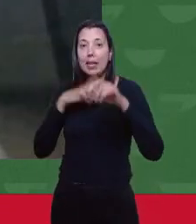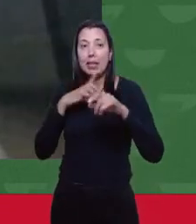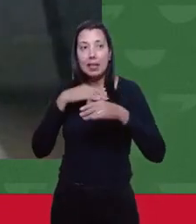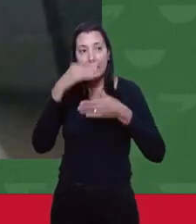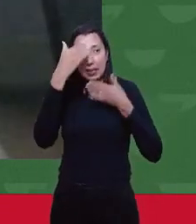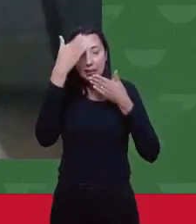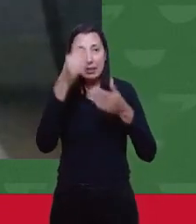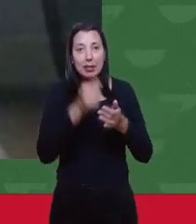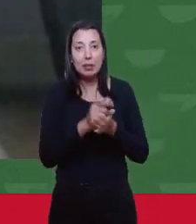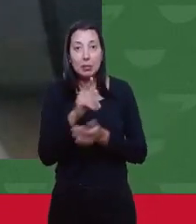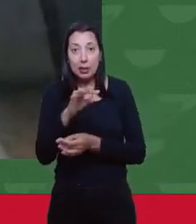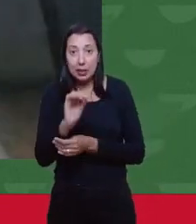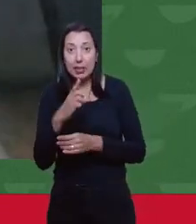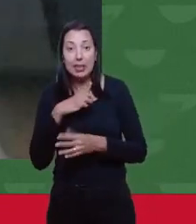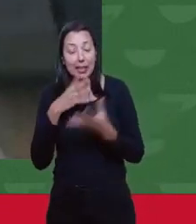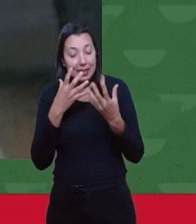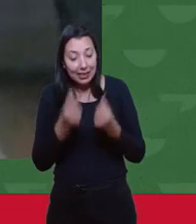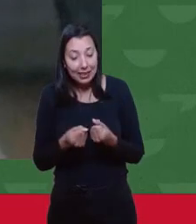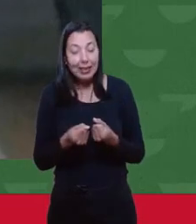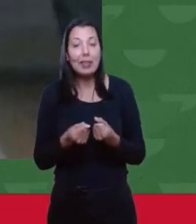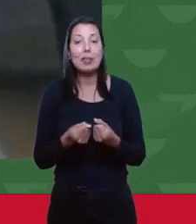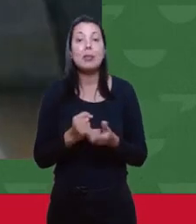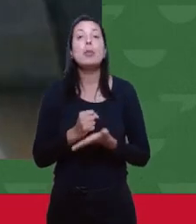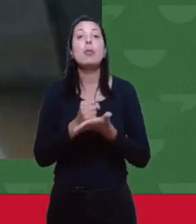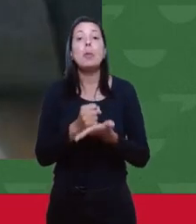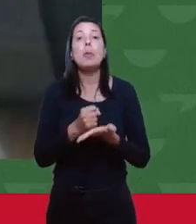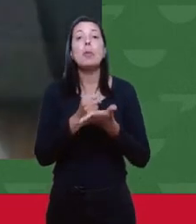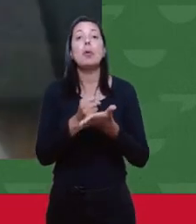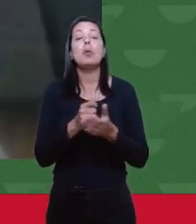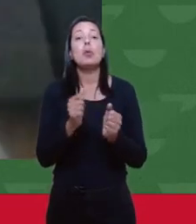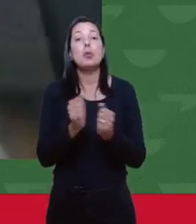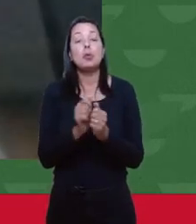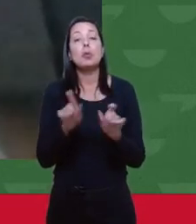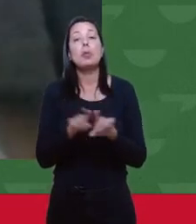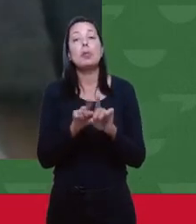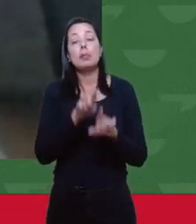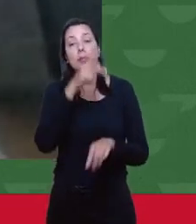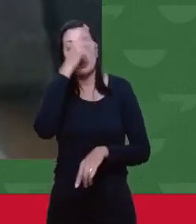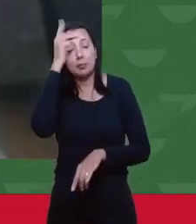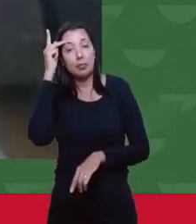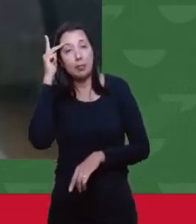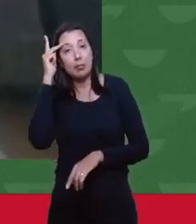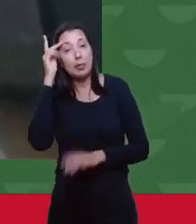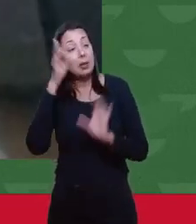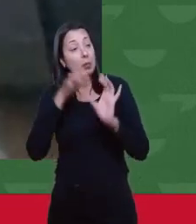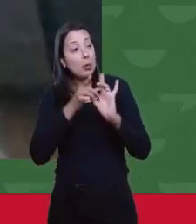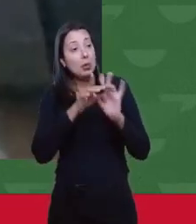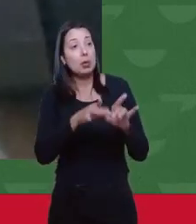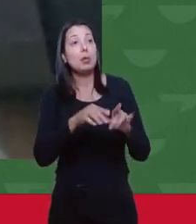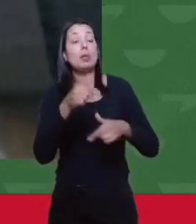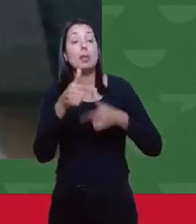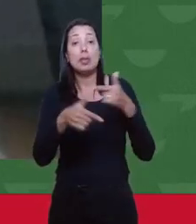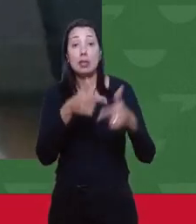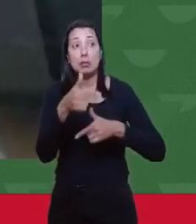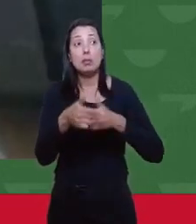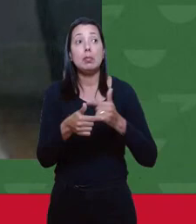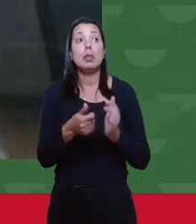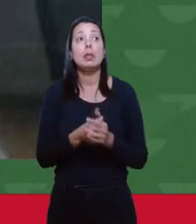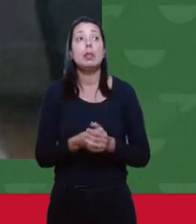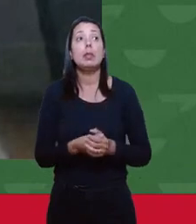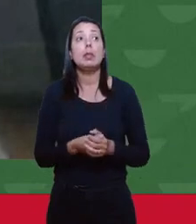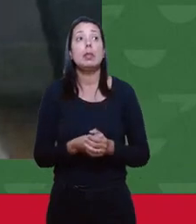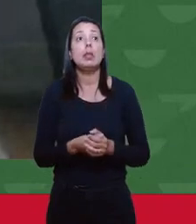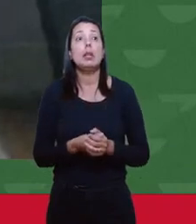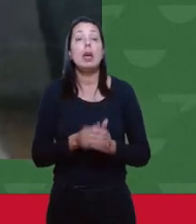Agradecer ao partido por ter assumido essa tarefa, junto com o pessoal também que se disponibilizou para essa tarefa aí.